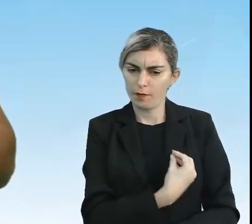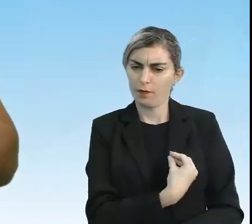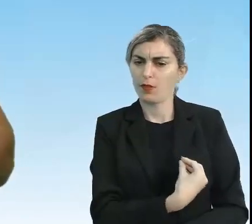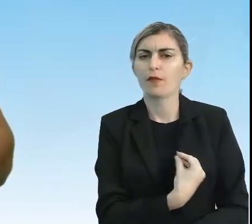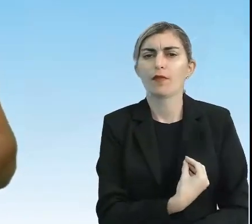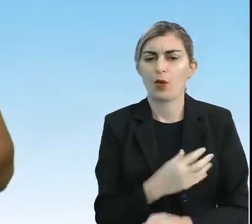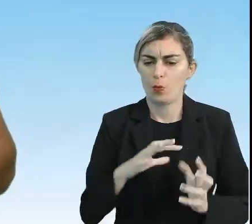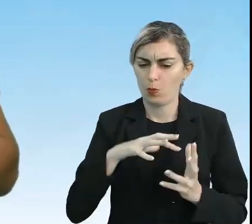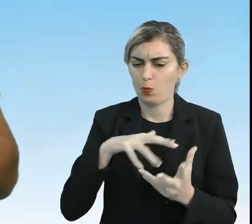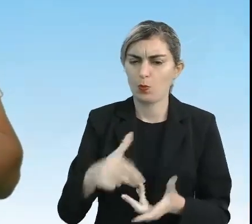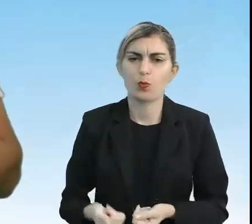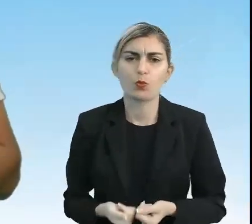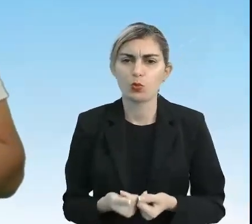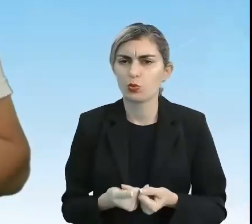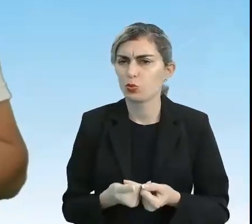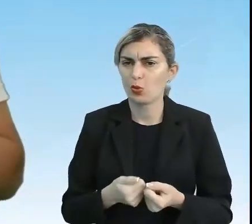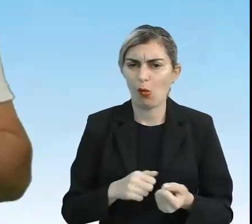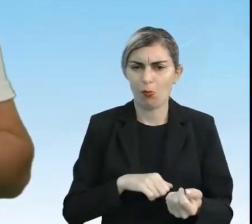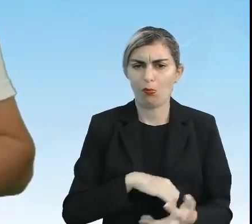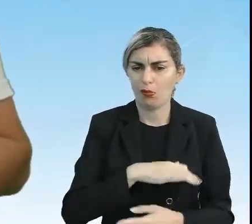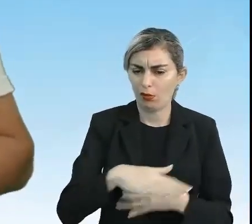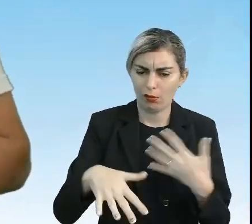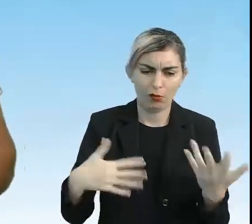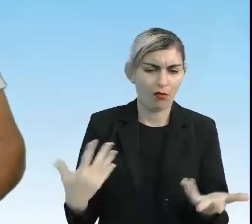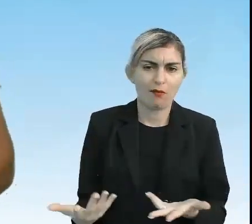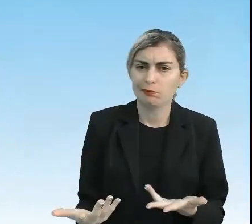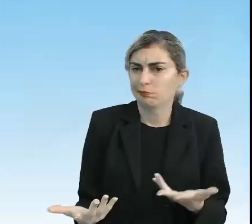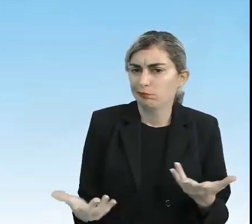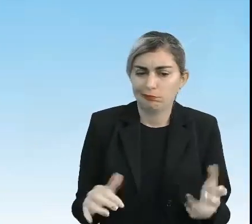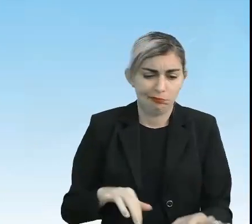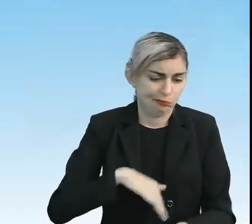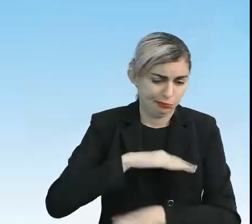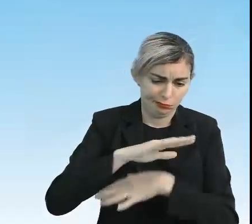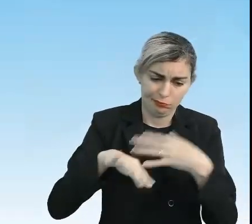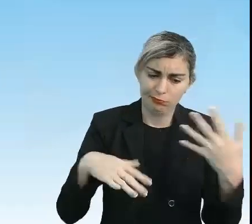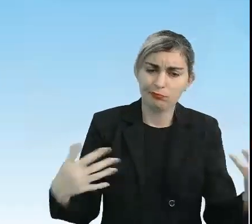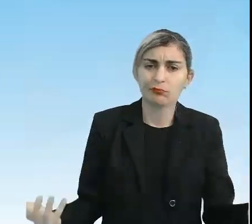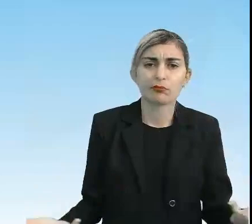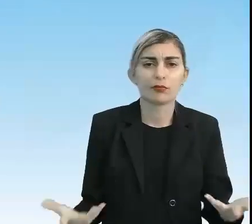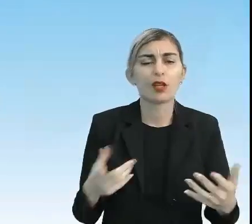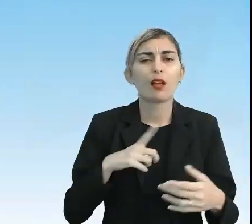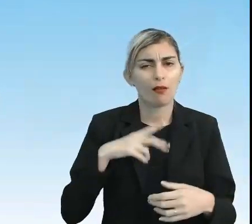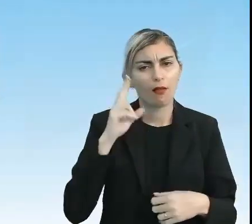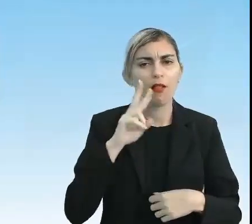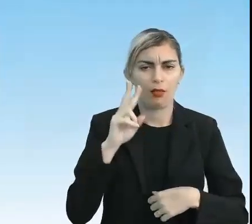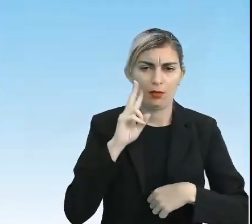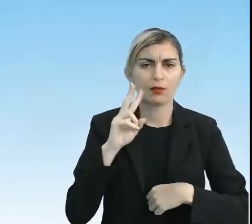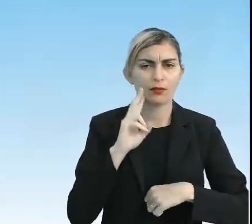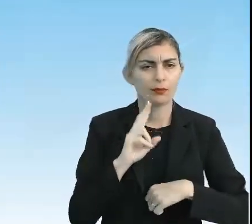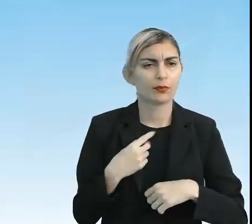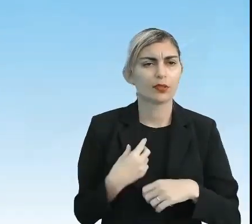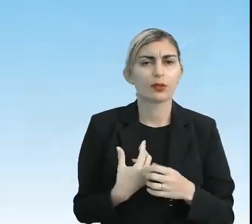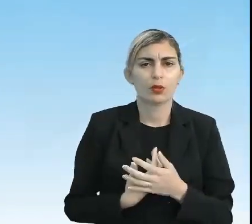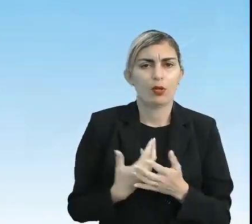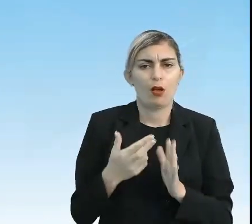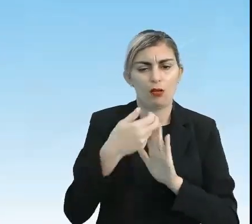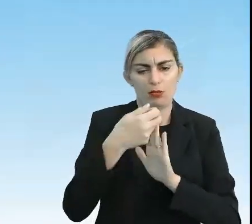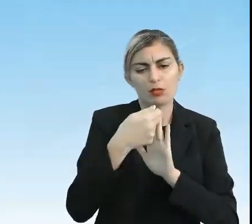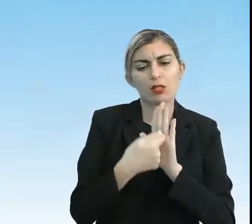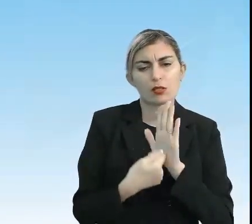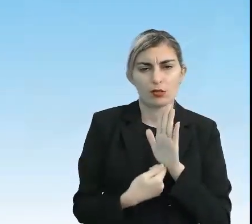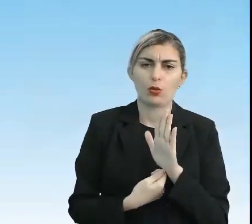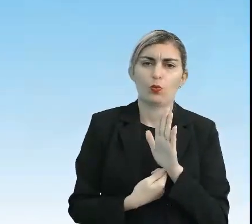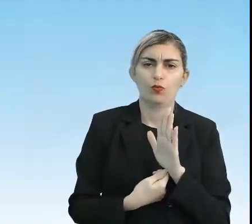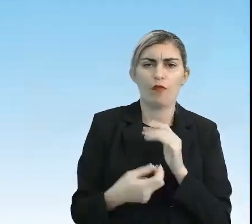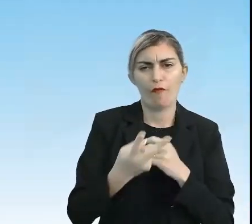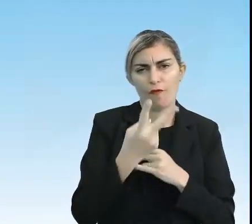num mundo totalmente selvagem. Barbárie, né? Era a barbárie, a barbárie estaria instalada. Eu me lembrei certa vez, professor, que em uma redação